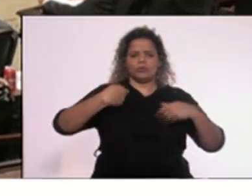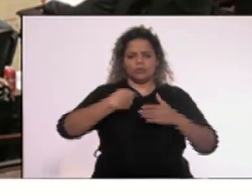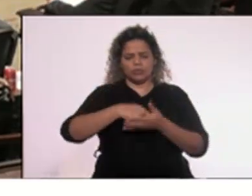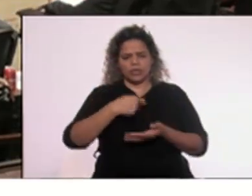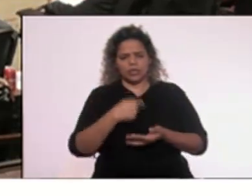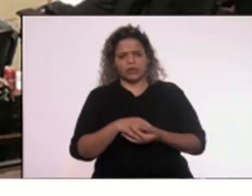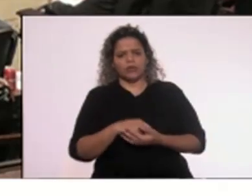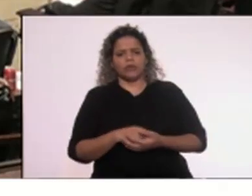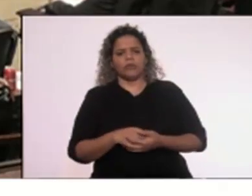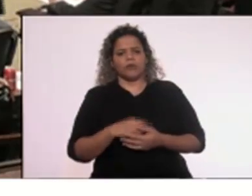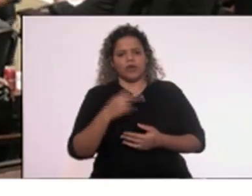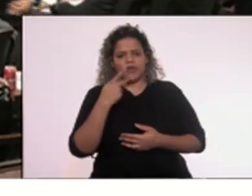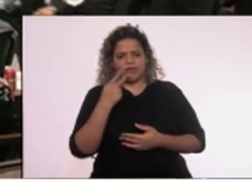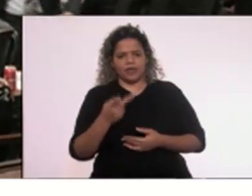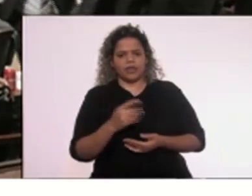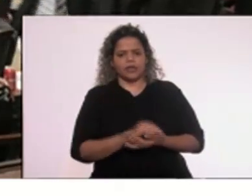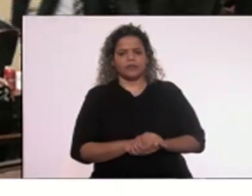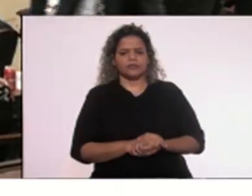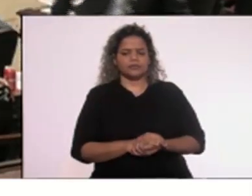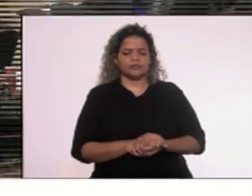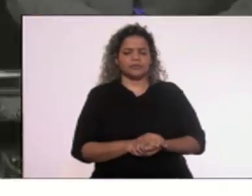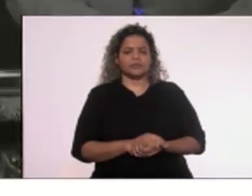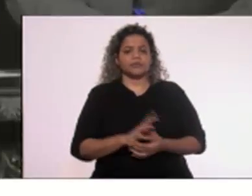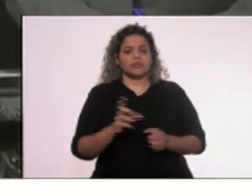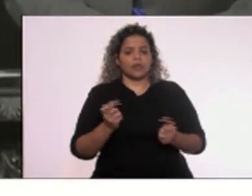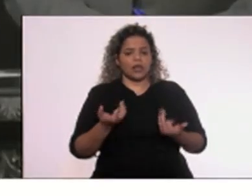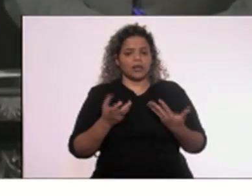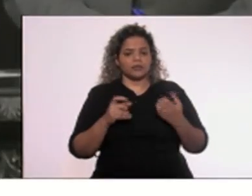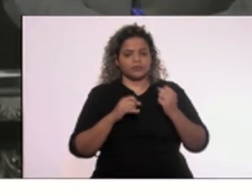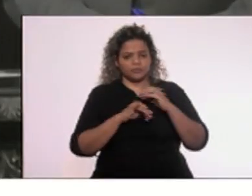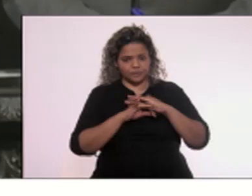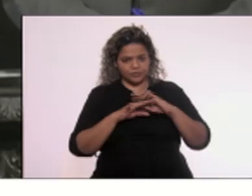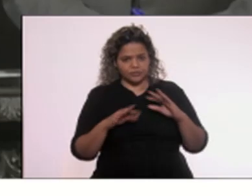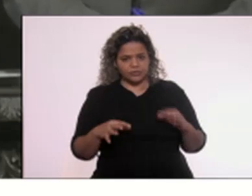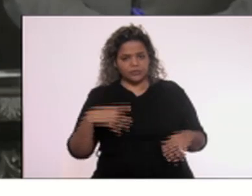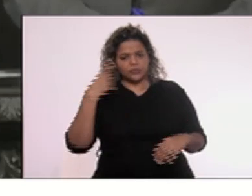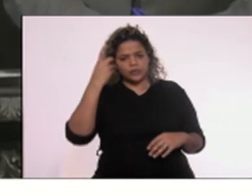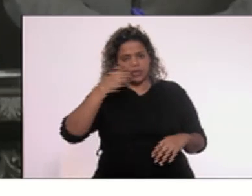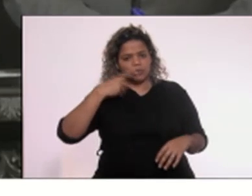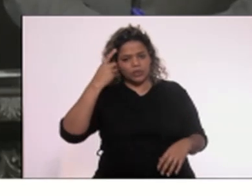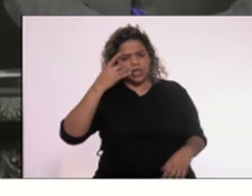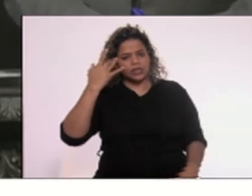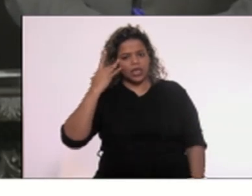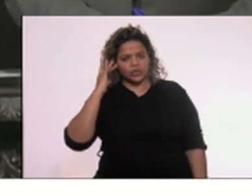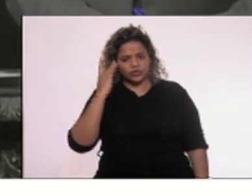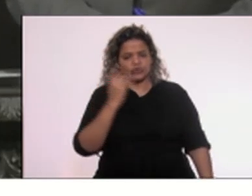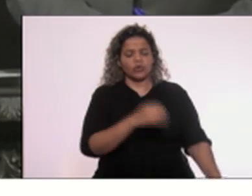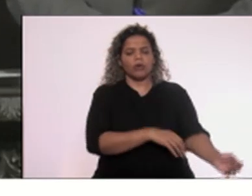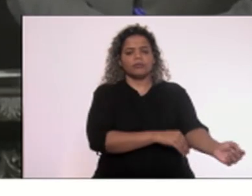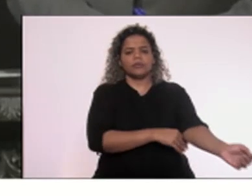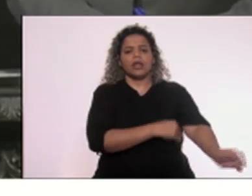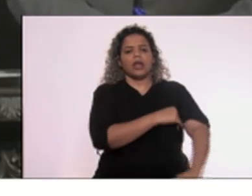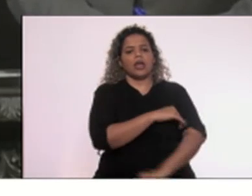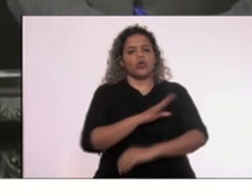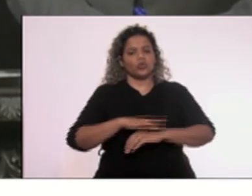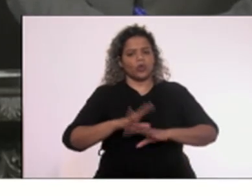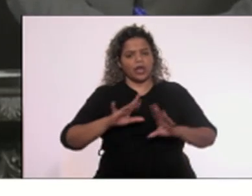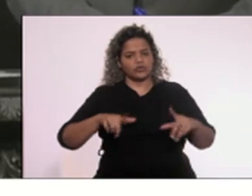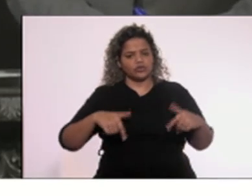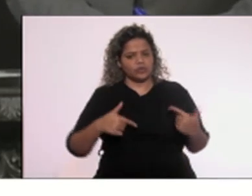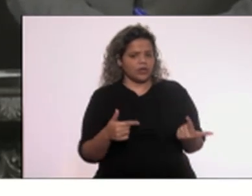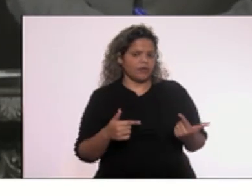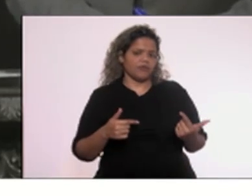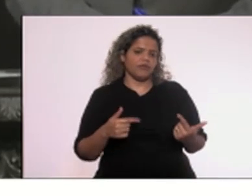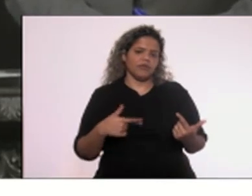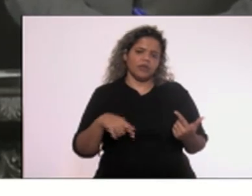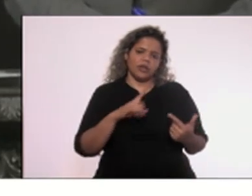LOA. Eu falei isso aqui. É que ele quis esclarecer que a deputada Lucinha achou que era autorizativo, e ao contrário,